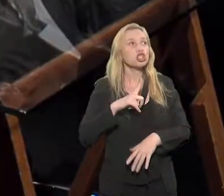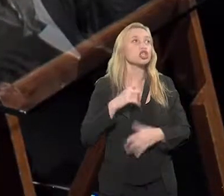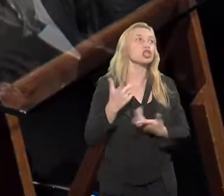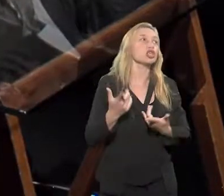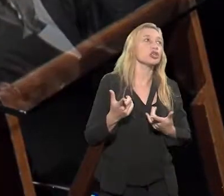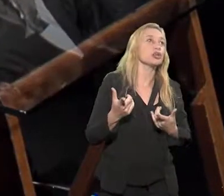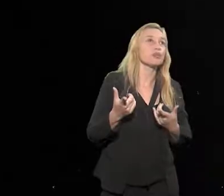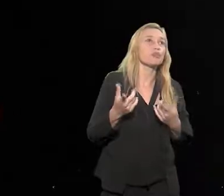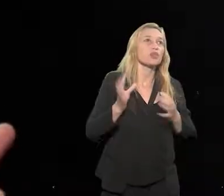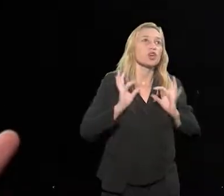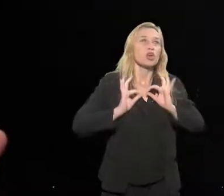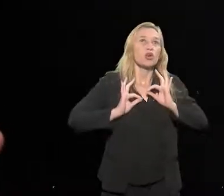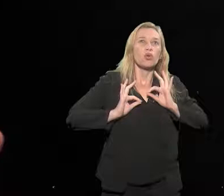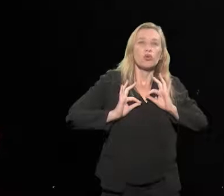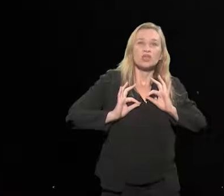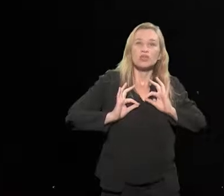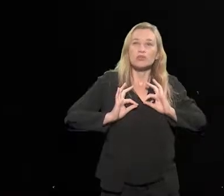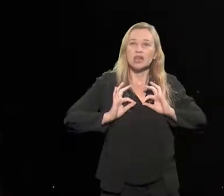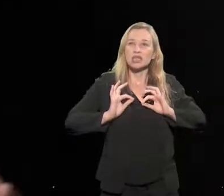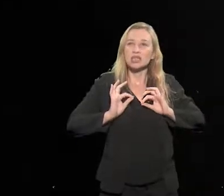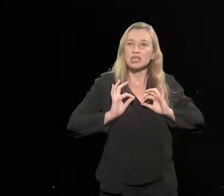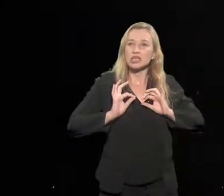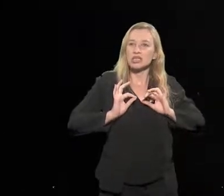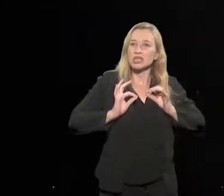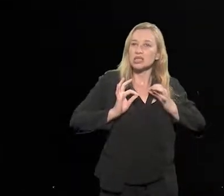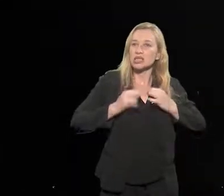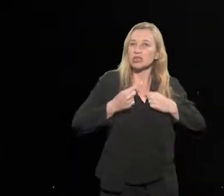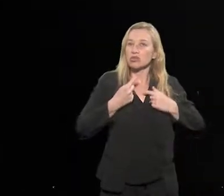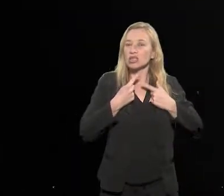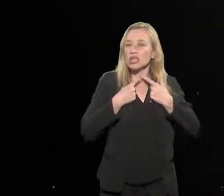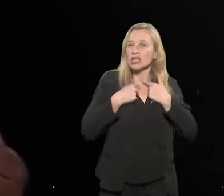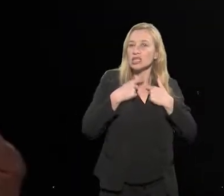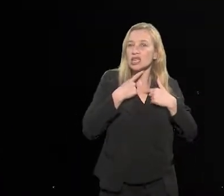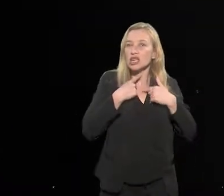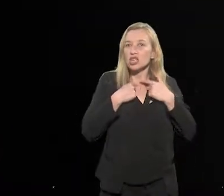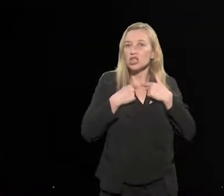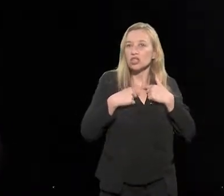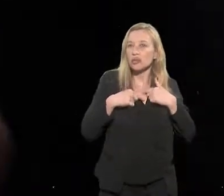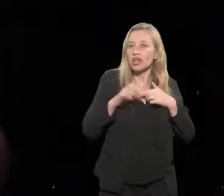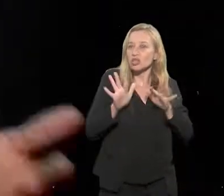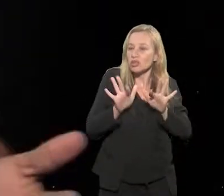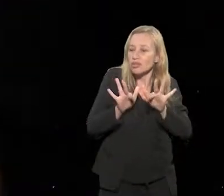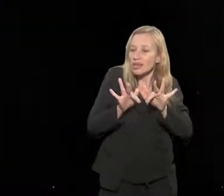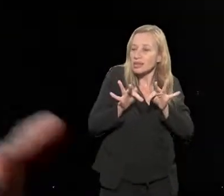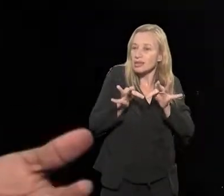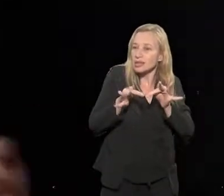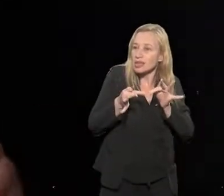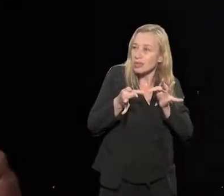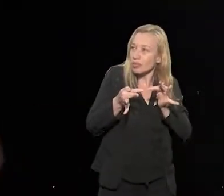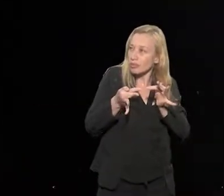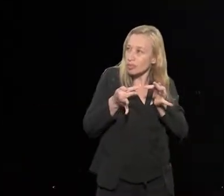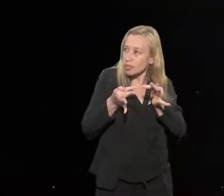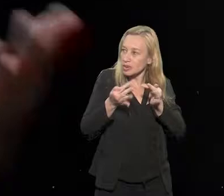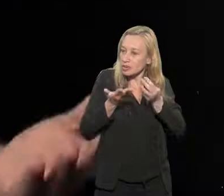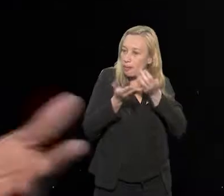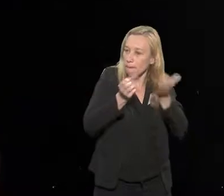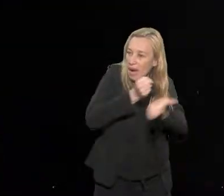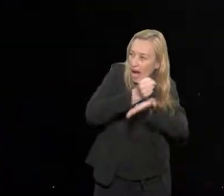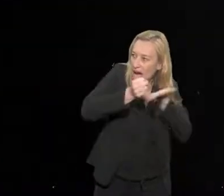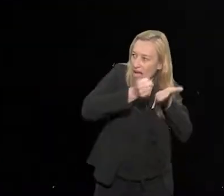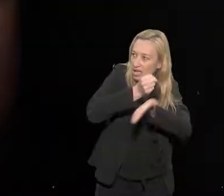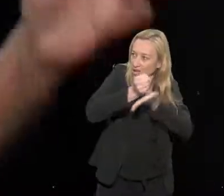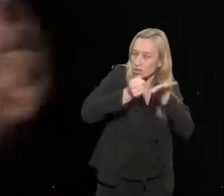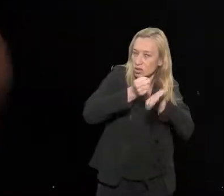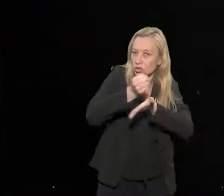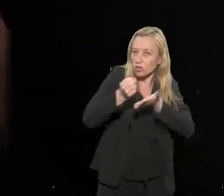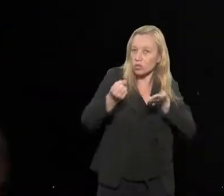tinha um erotismo, mas era uma coisa muito de complete a frase. Então,